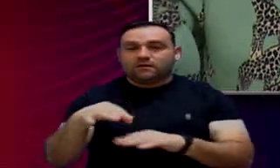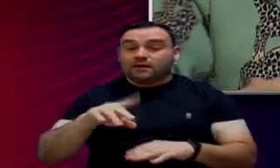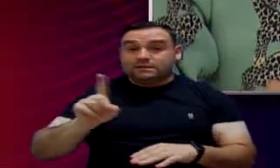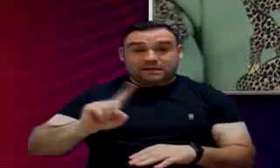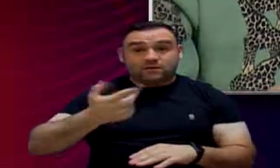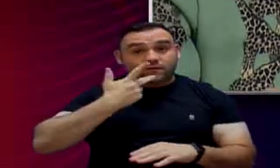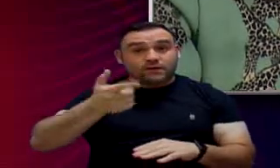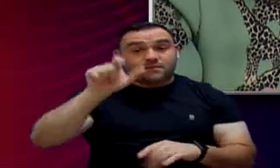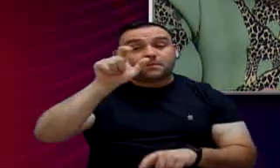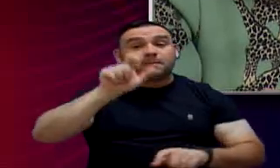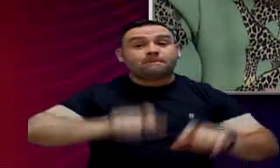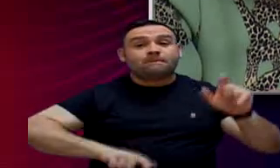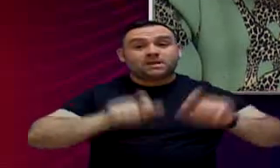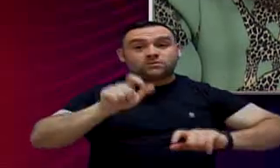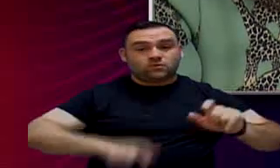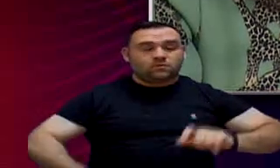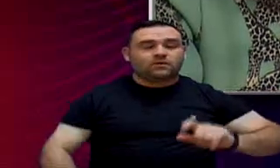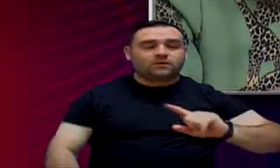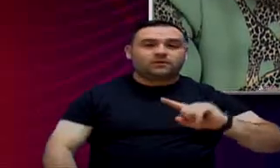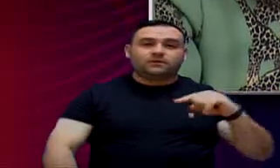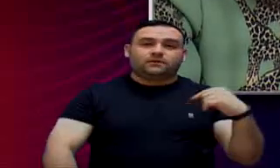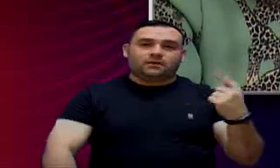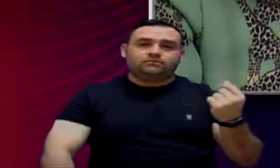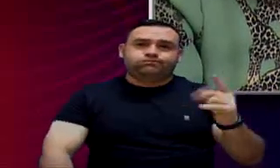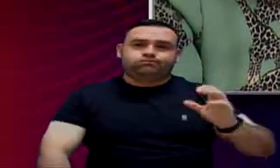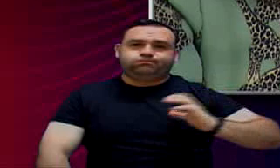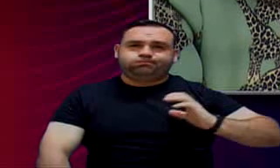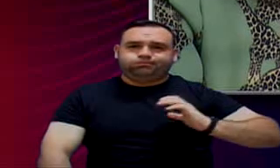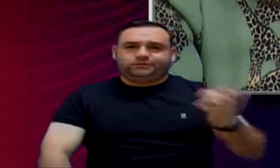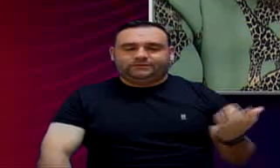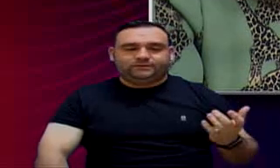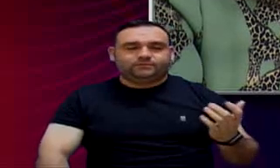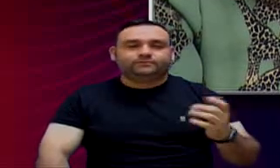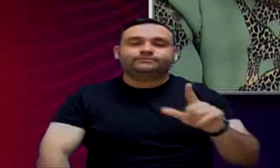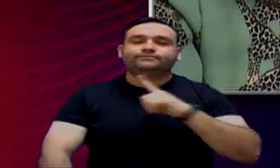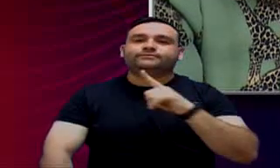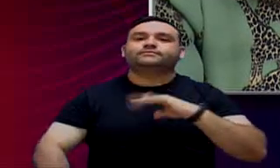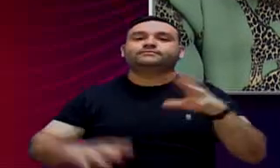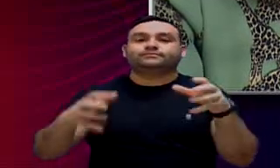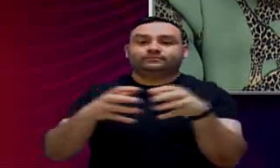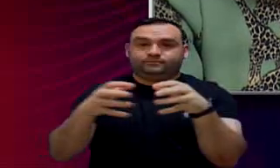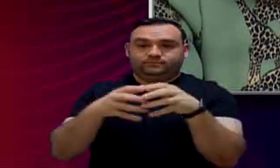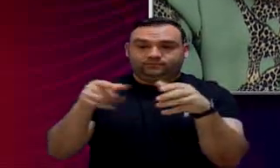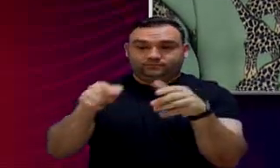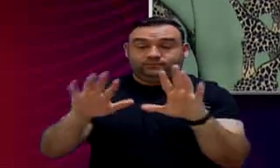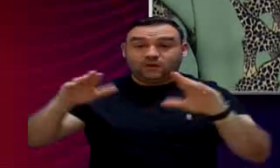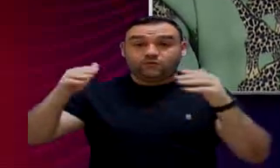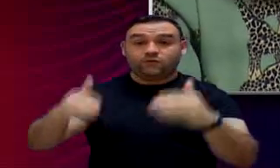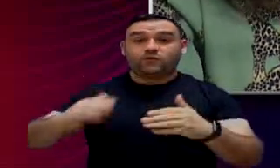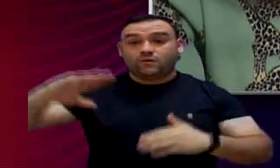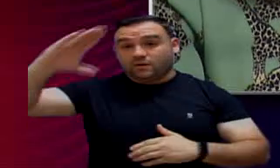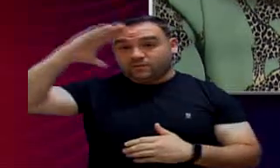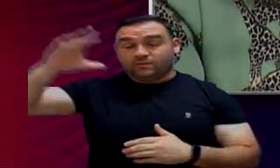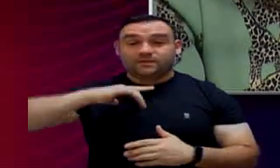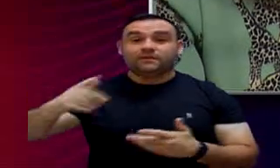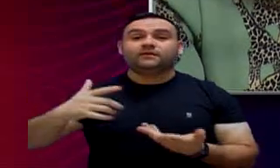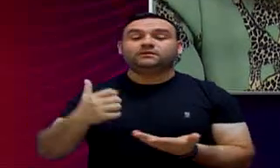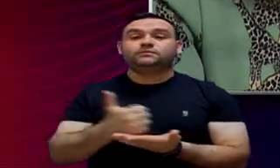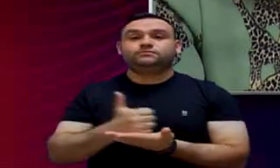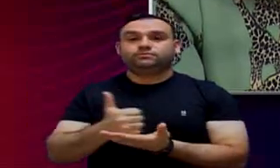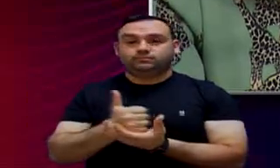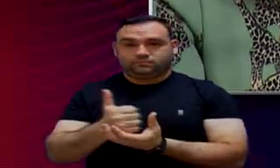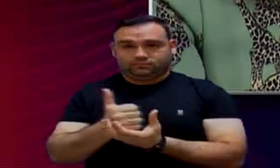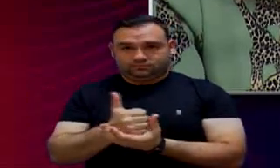engenheiro a gente tá falando de pessoas que a gente poder assistir a gente tem uma equipe que está focada em principalmente em farmácias